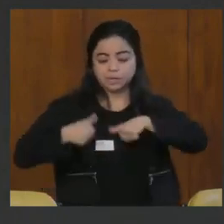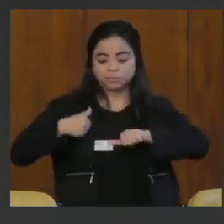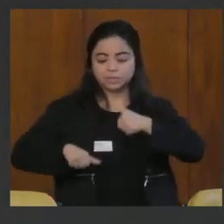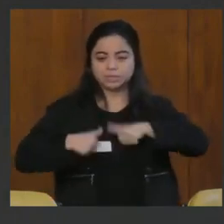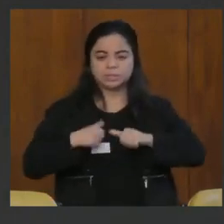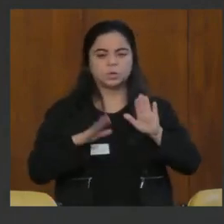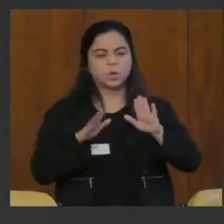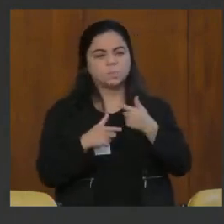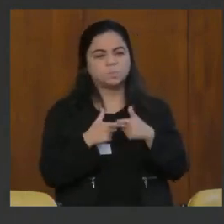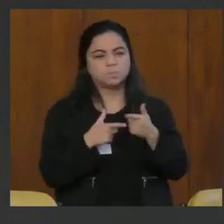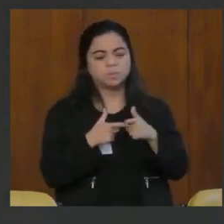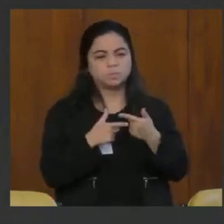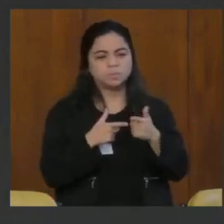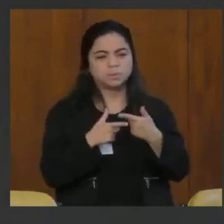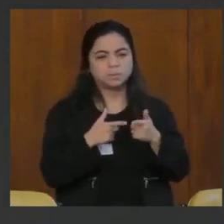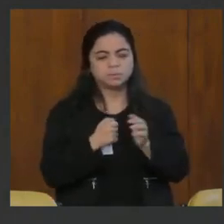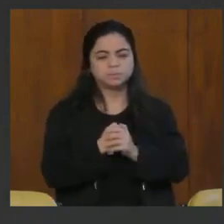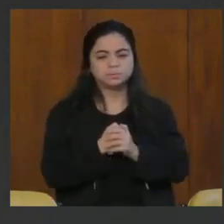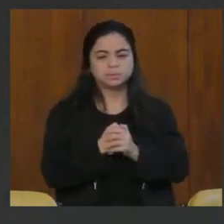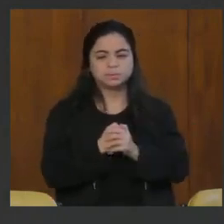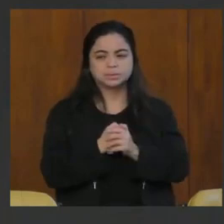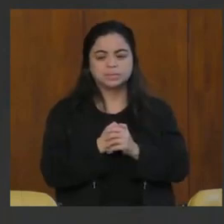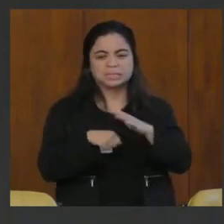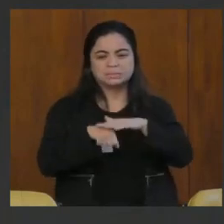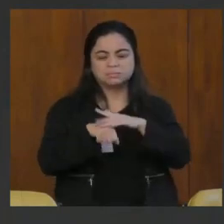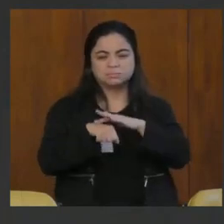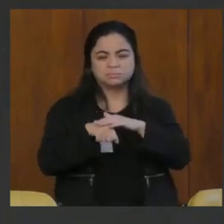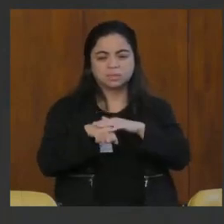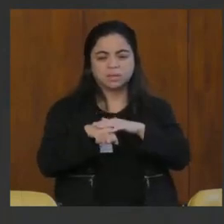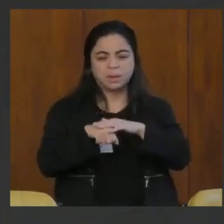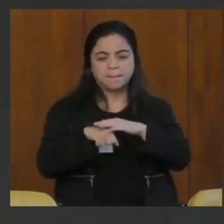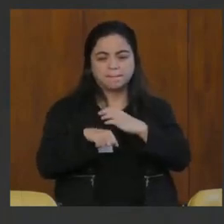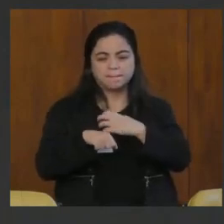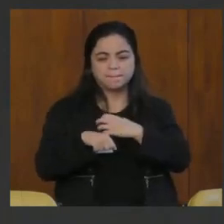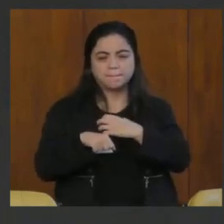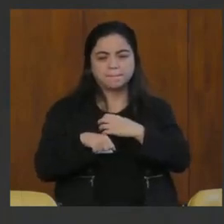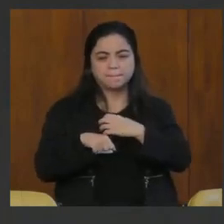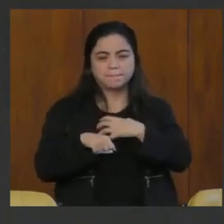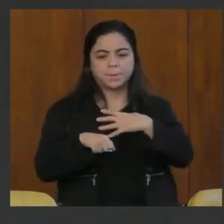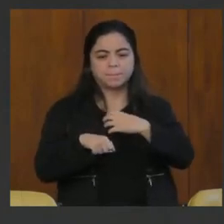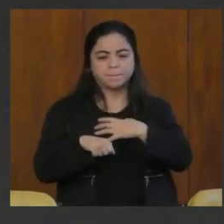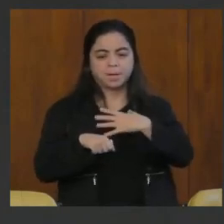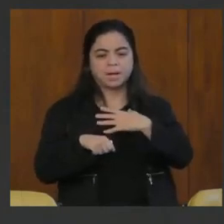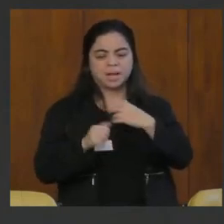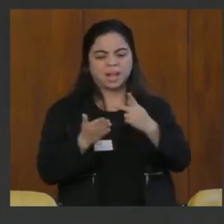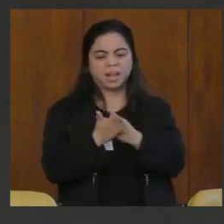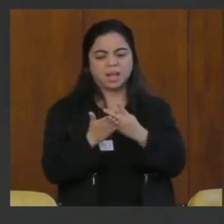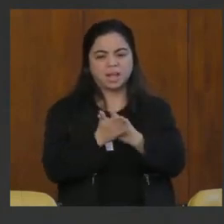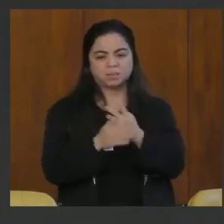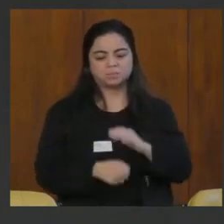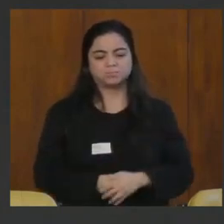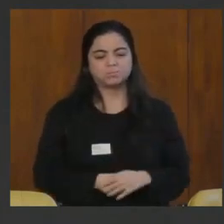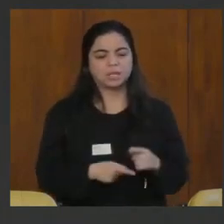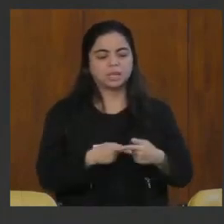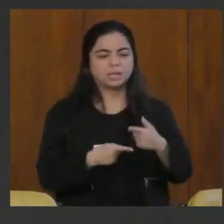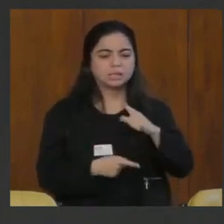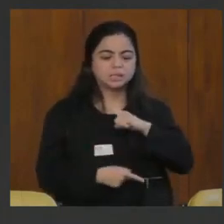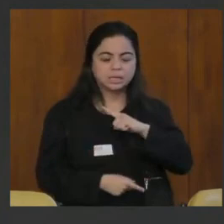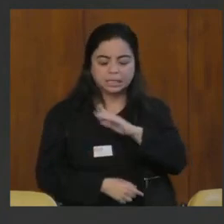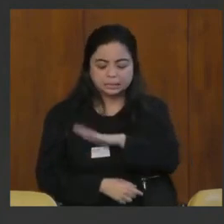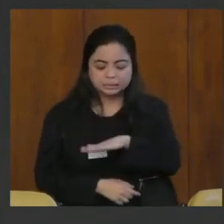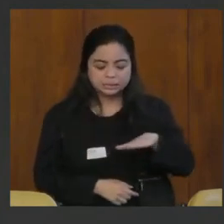muitos problemas em síndromes com eco fetal errado, um monte. Eu tenho crianças que... A mãe